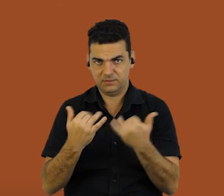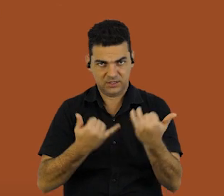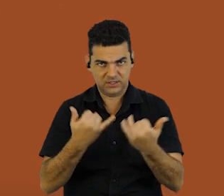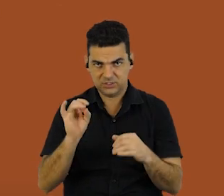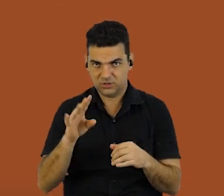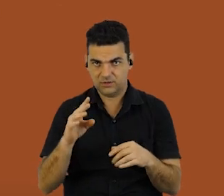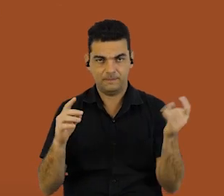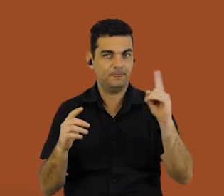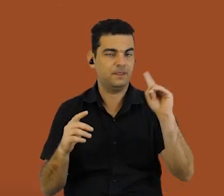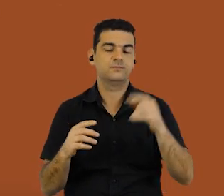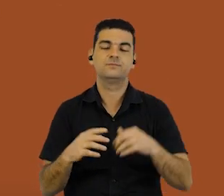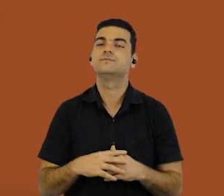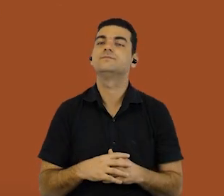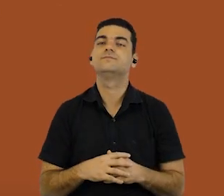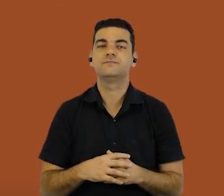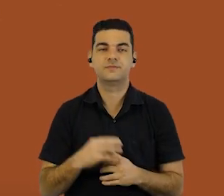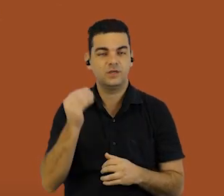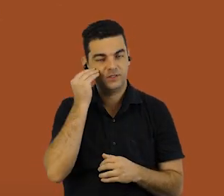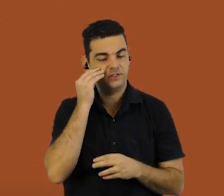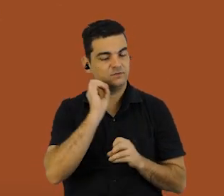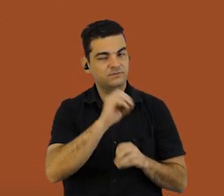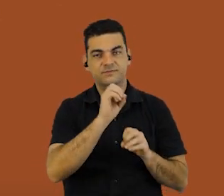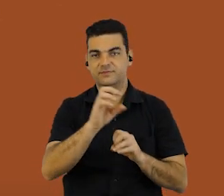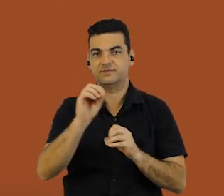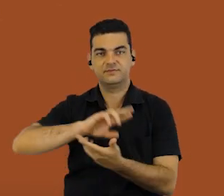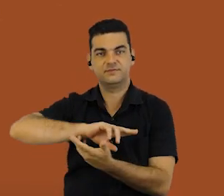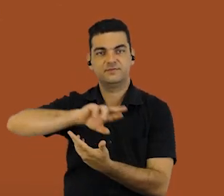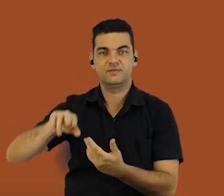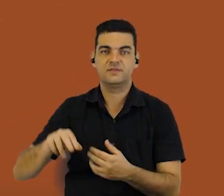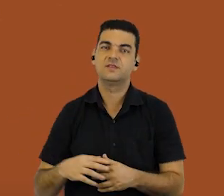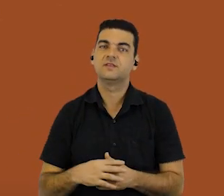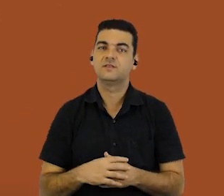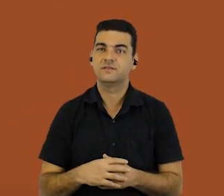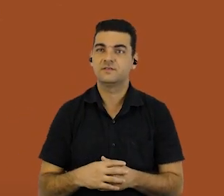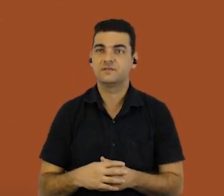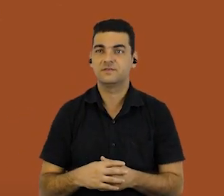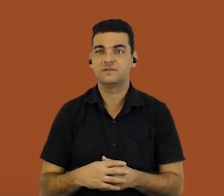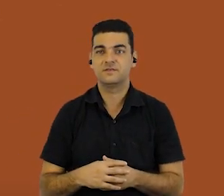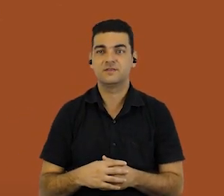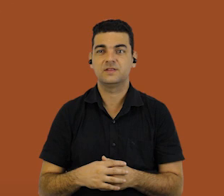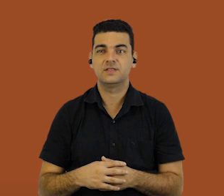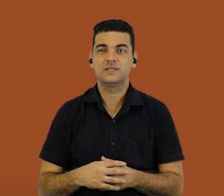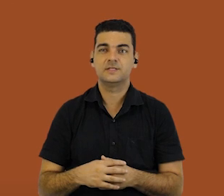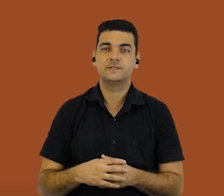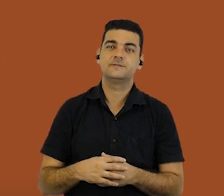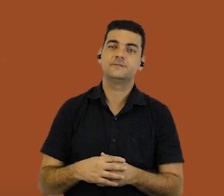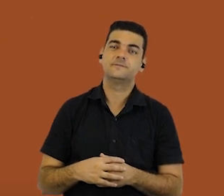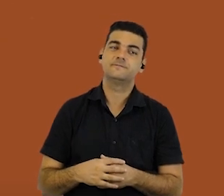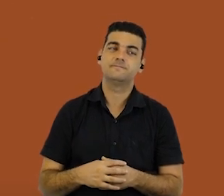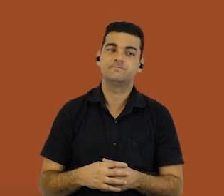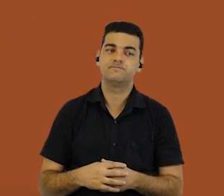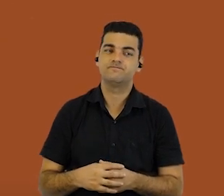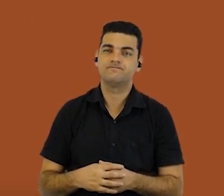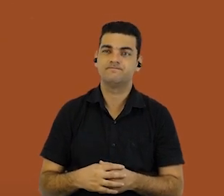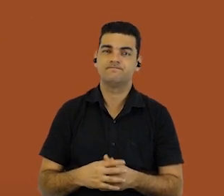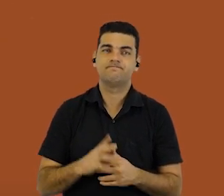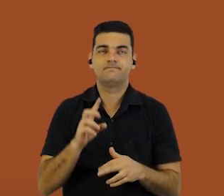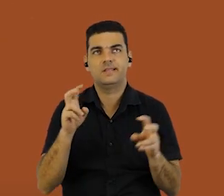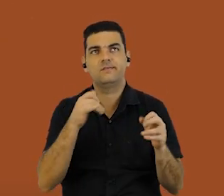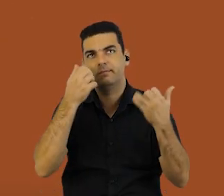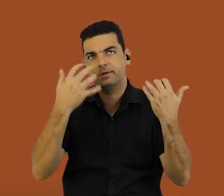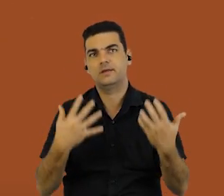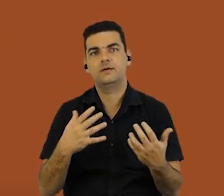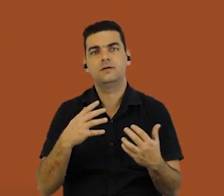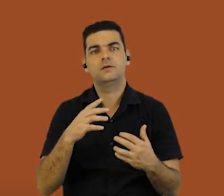aos jogos. A gente tem, como eu falei, a gente já tem feito coisas em outros, em outros assuntos,